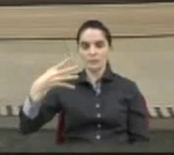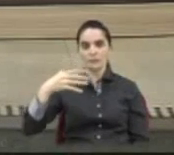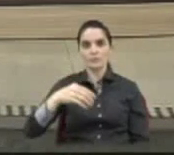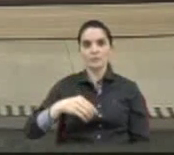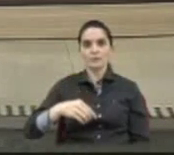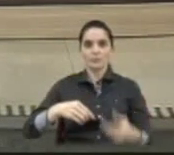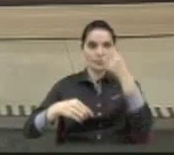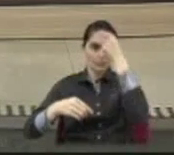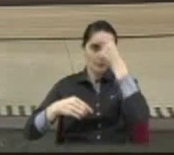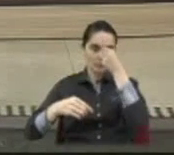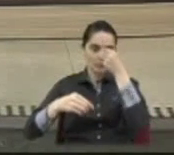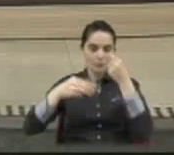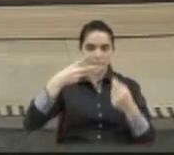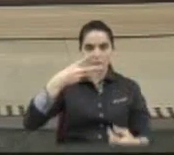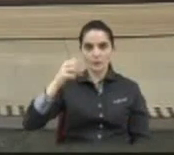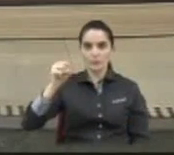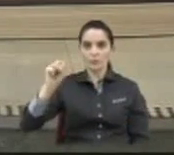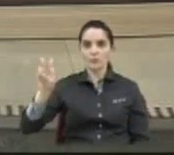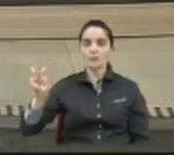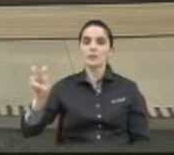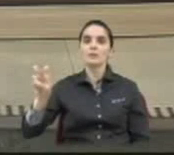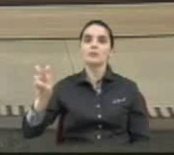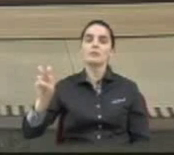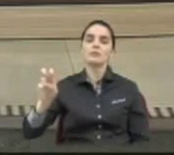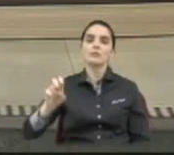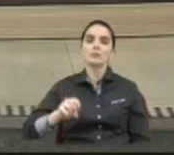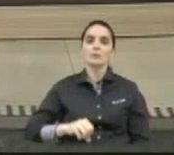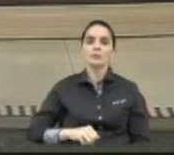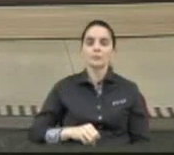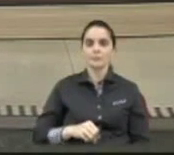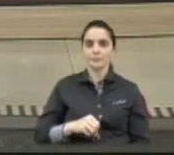384, Jorge de Freitas, 385, Jorge de Freitas,